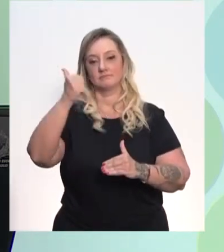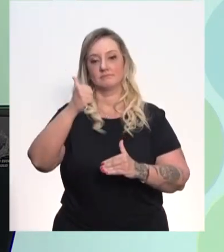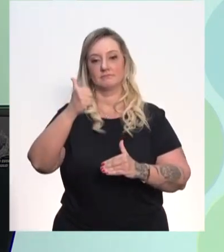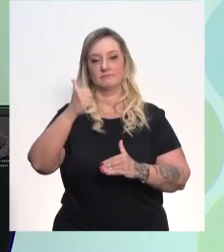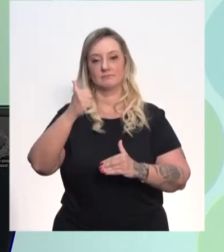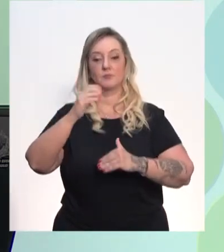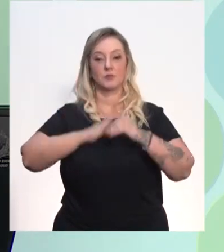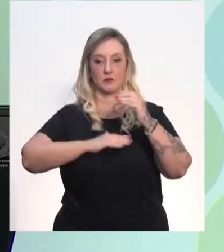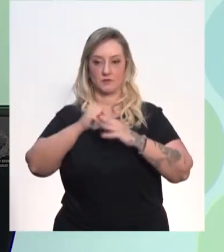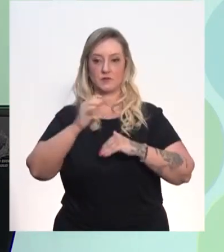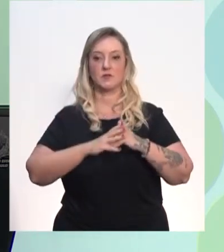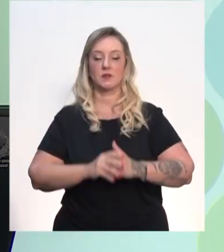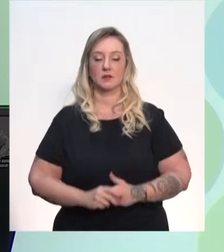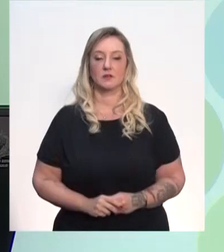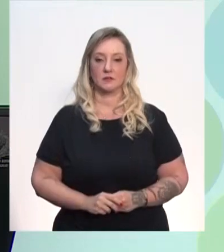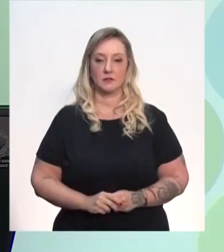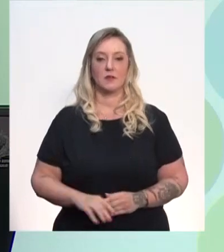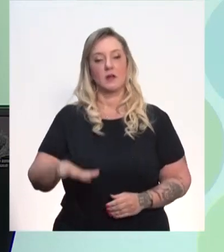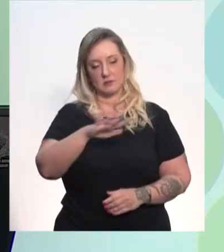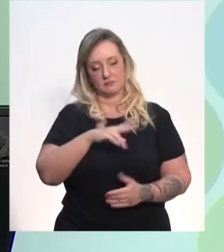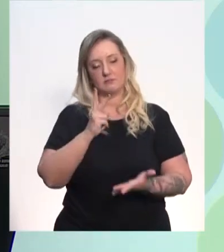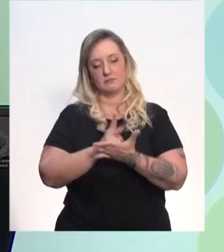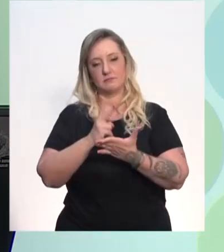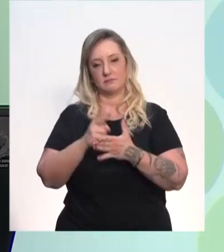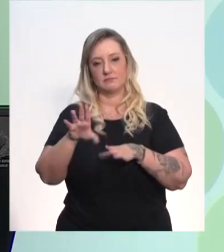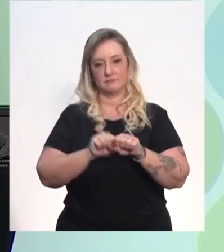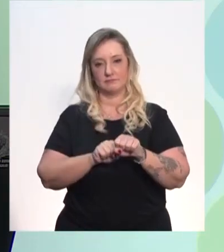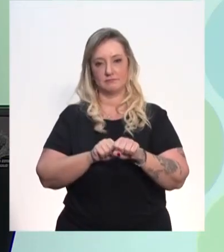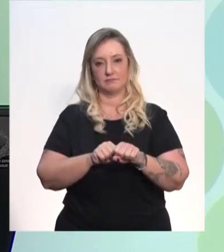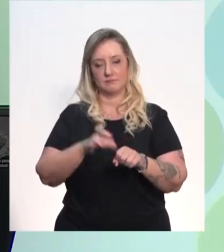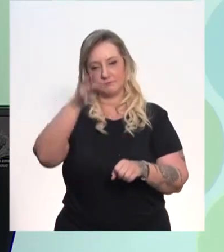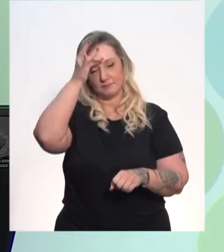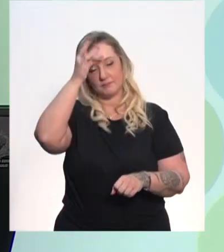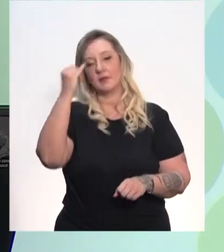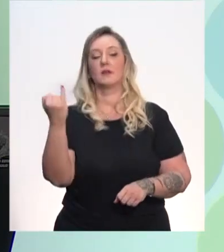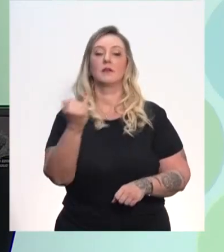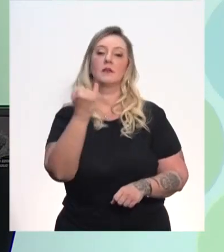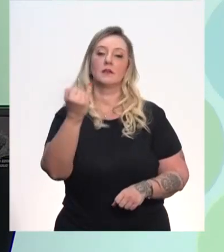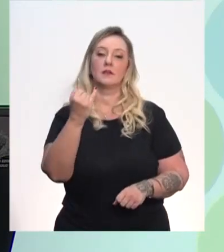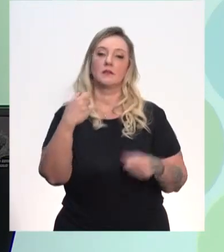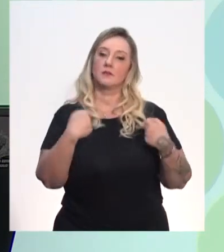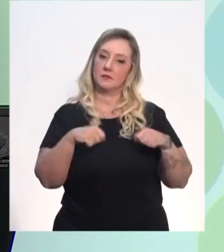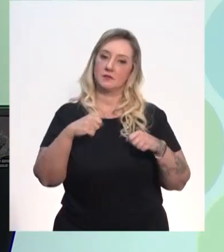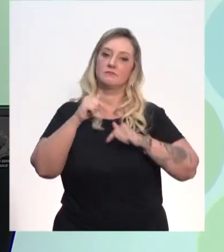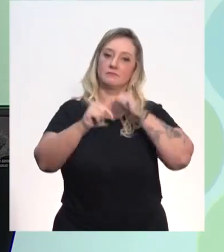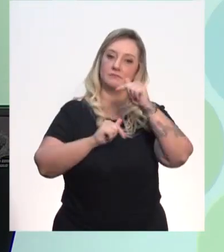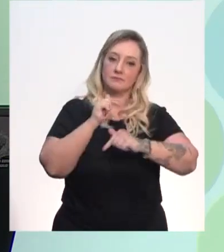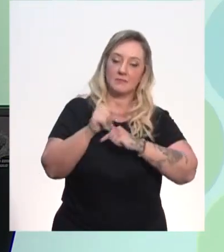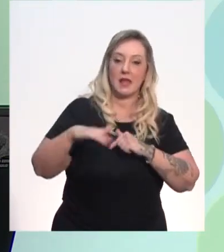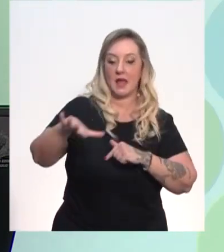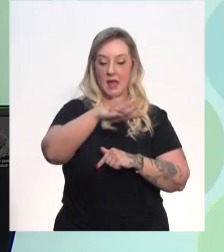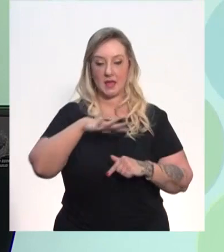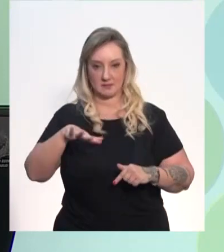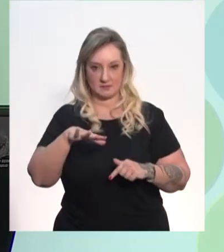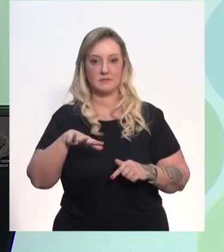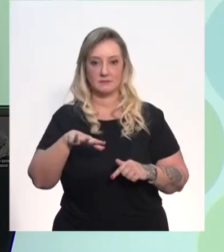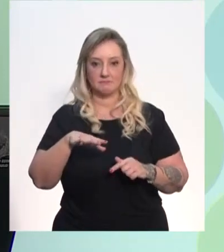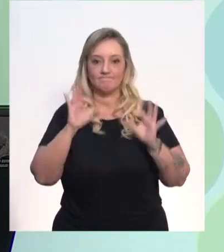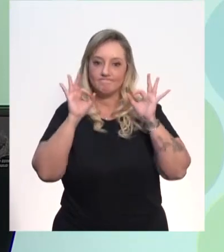nossas competências e habilidades, para podermos trocar ideias com outros professores da mesma área, de outras áreas. Então,